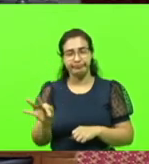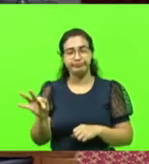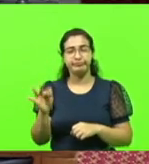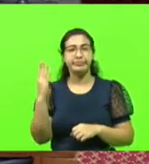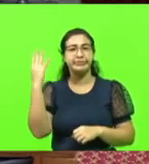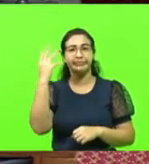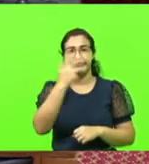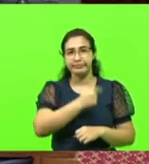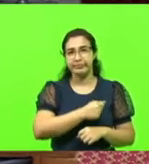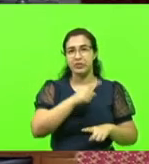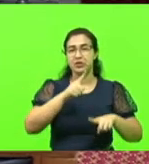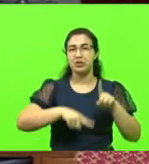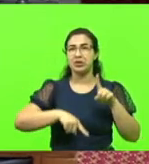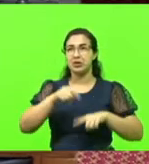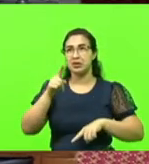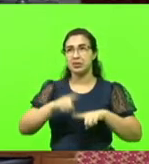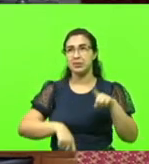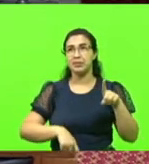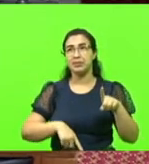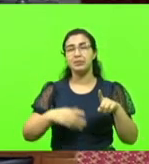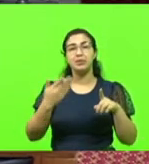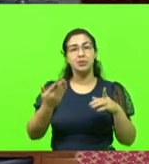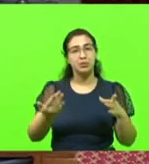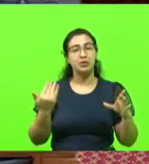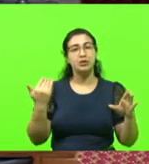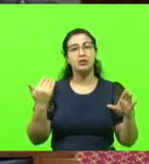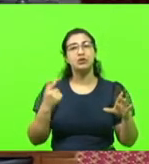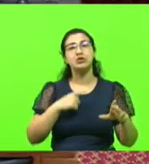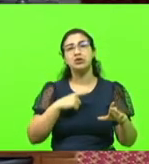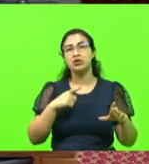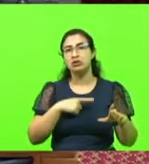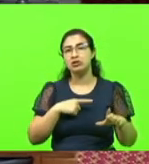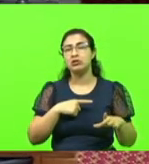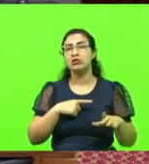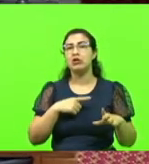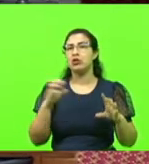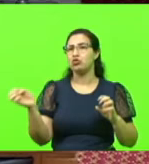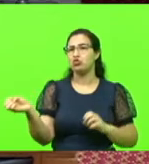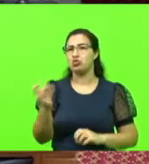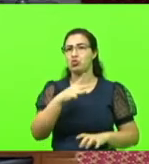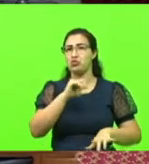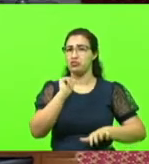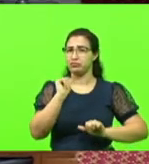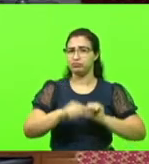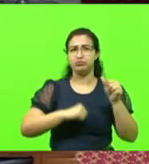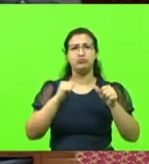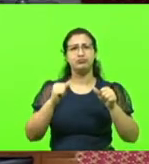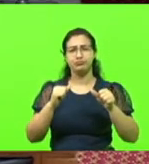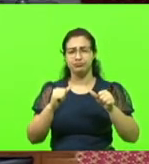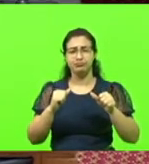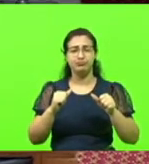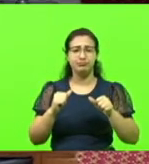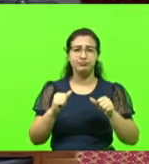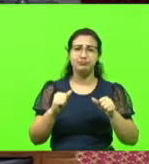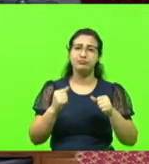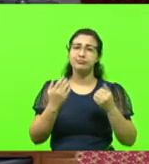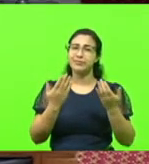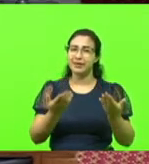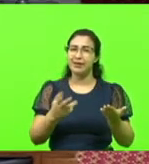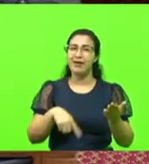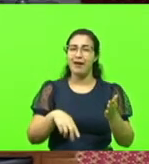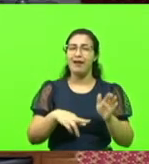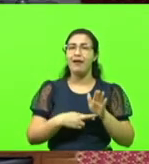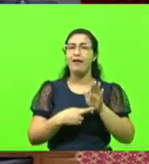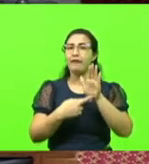belíssimo equipamento que recebe completamente remodelado, tornando-se uma das referências,